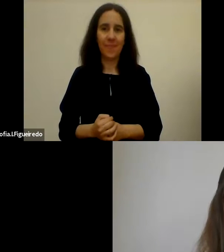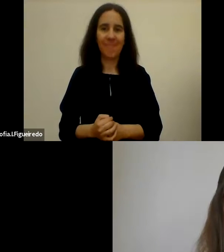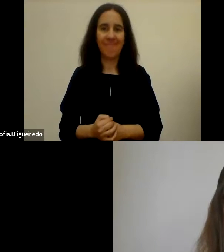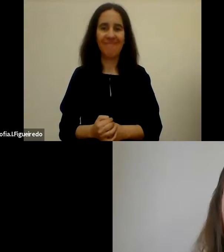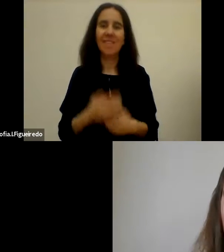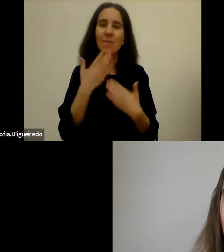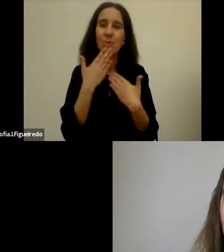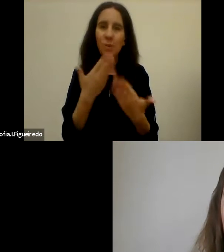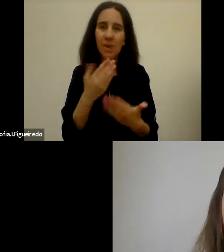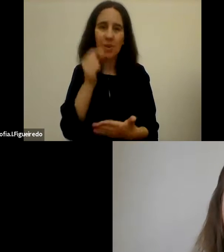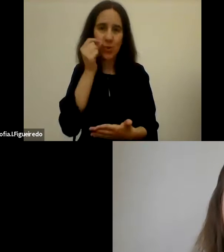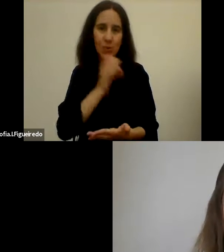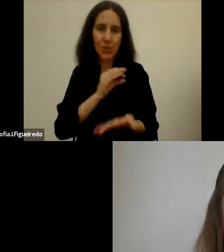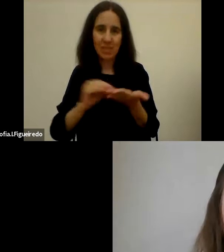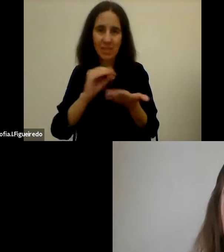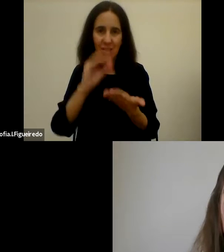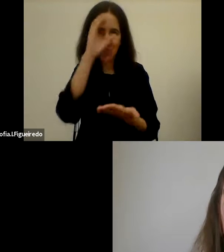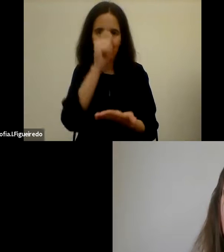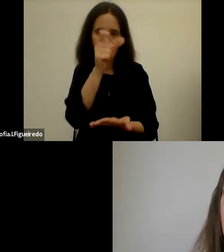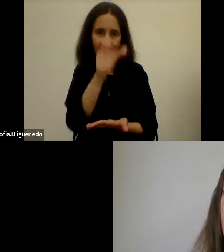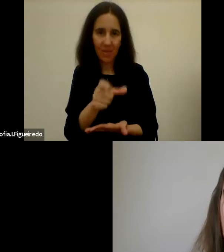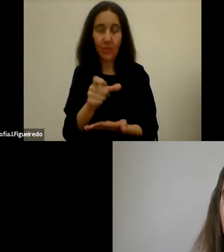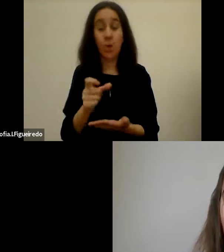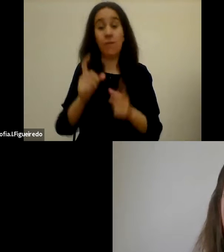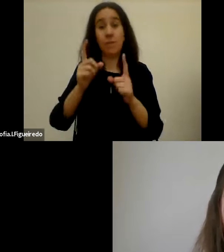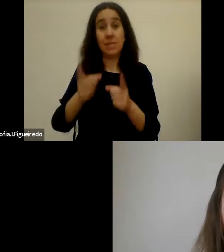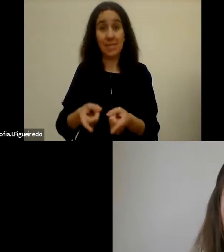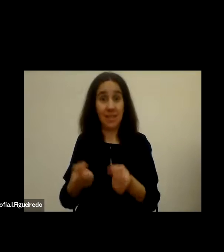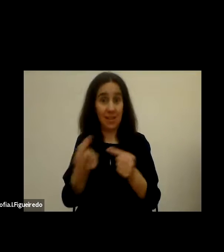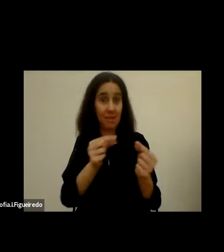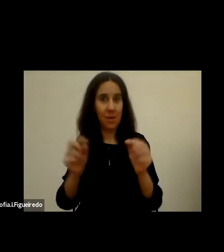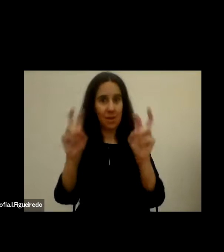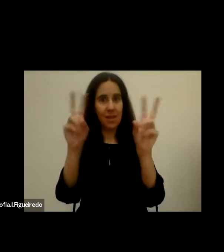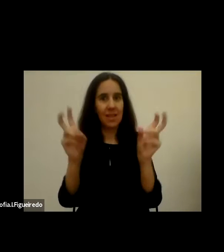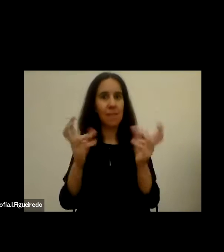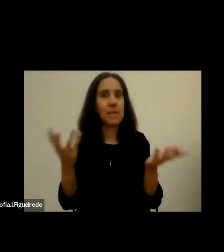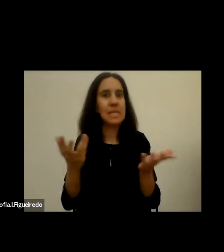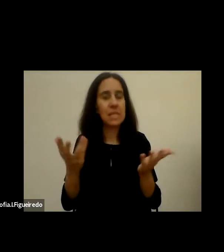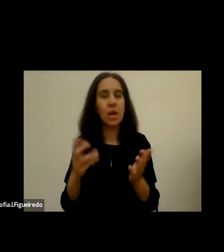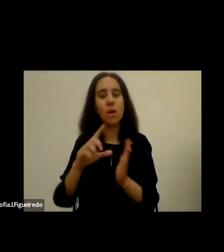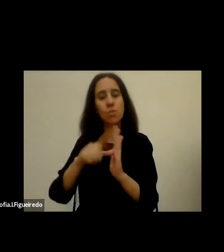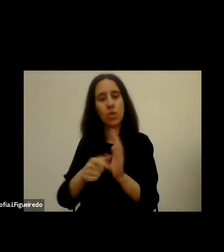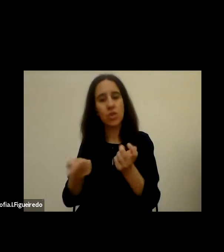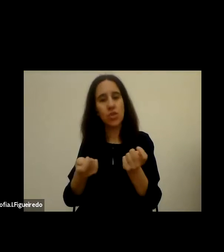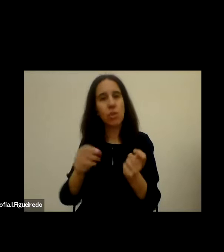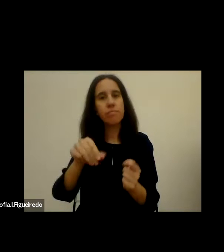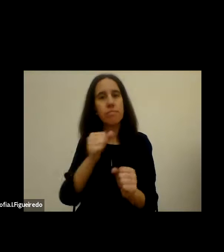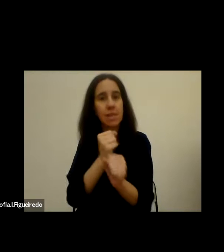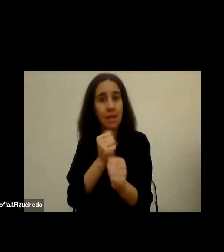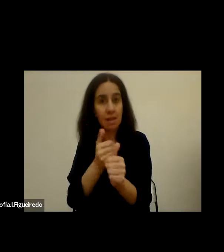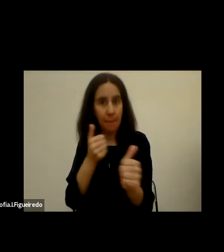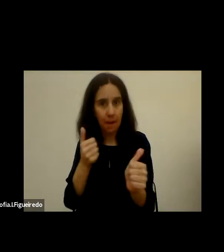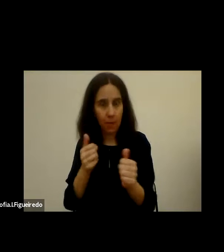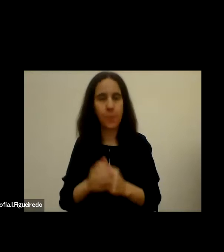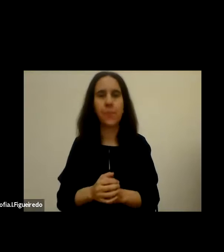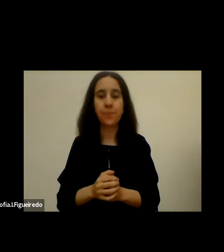Muito obrigada, Sr. Secretário de Estado. Vamos agora iniciar o debate sobre o tema da gestão de projetos em teletrabalho e no